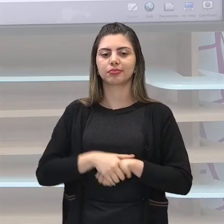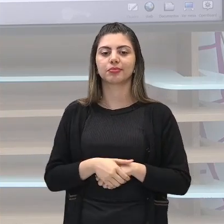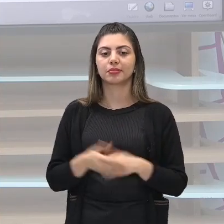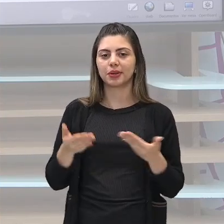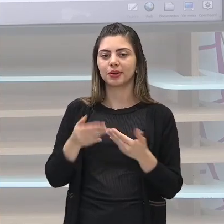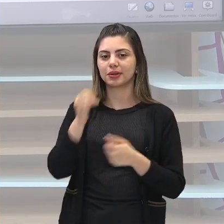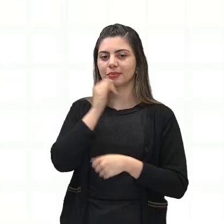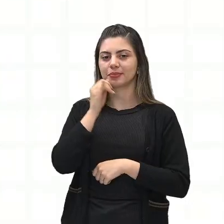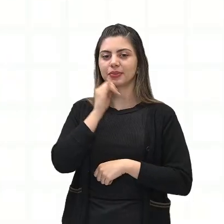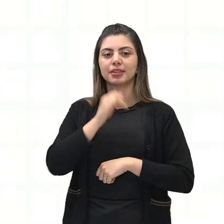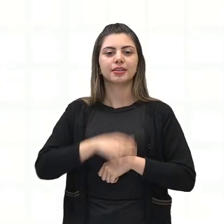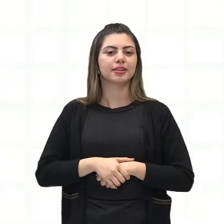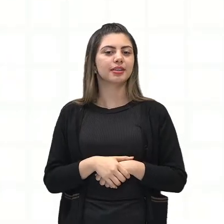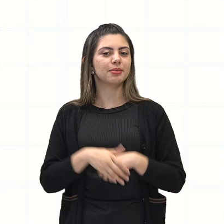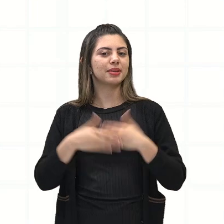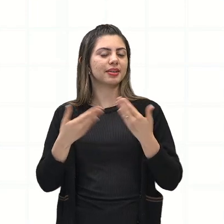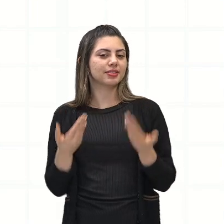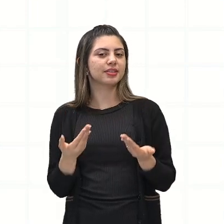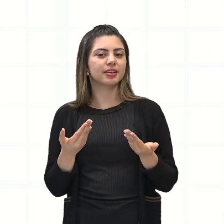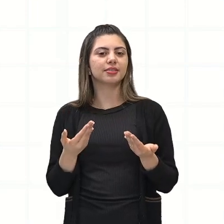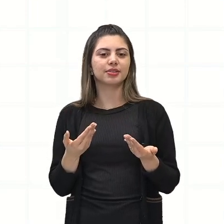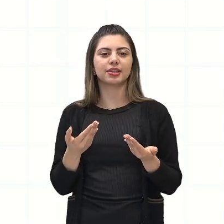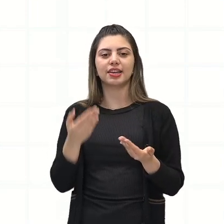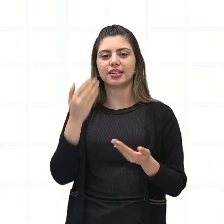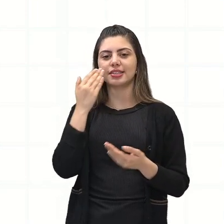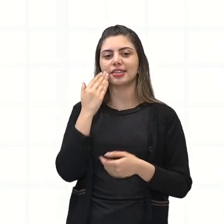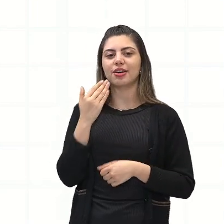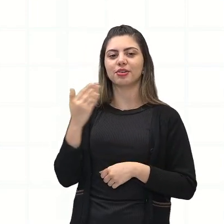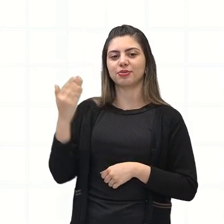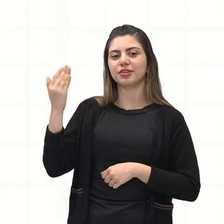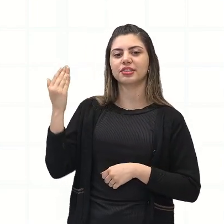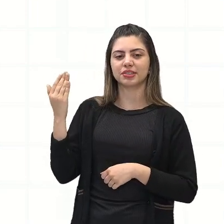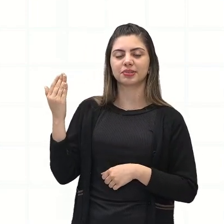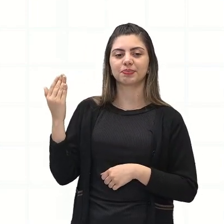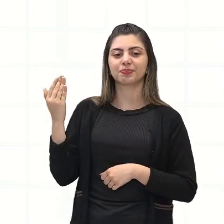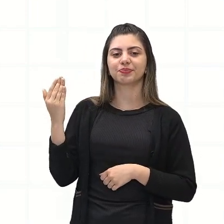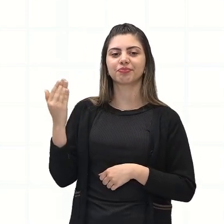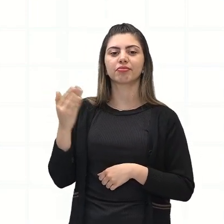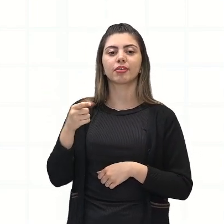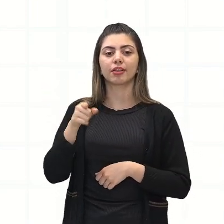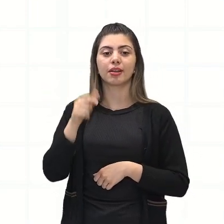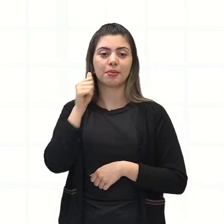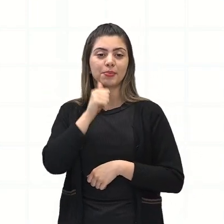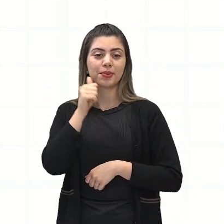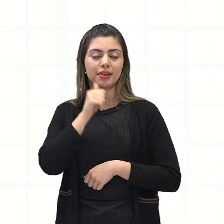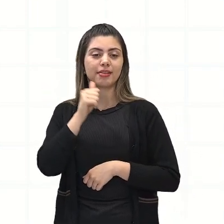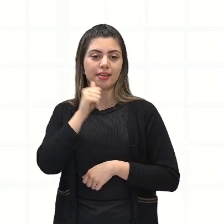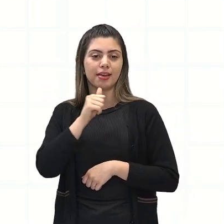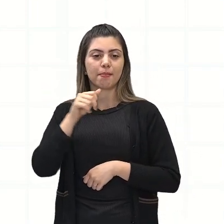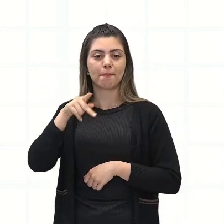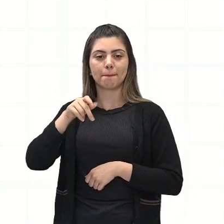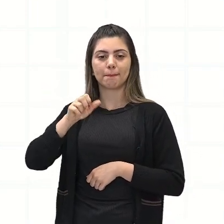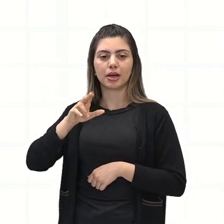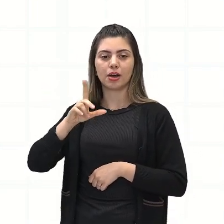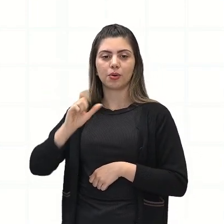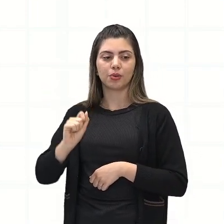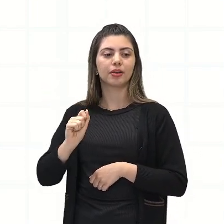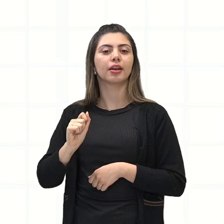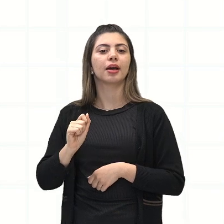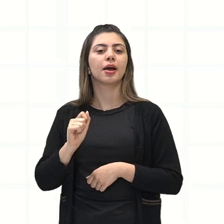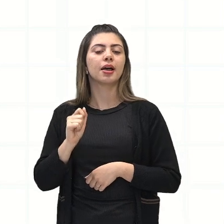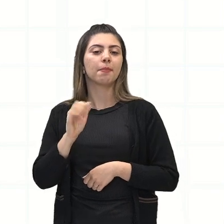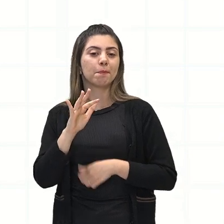os exemplos? Acompanhe aí na tela. Olha lá, Paula morria de trabalhar